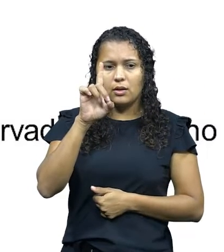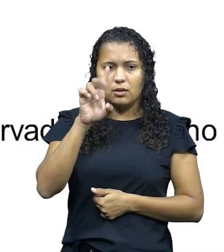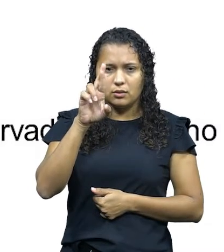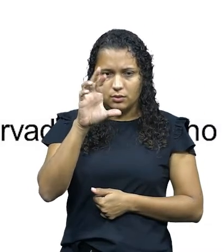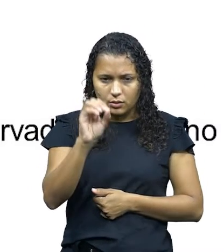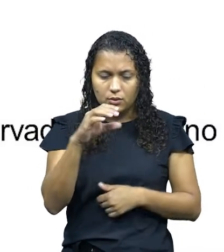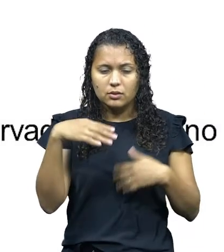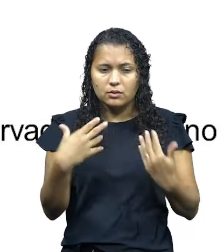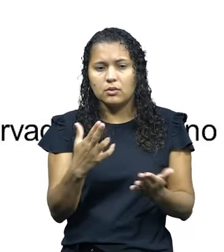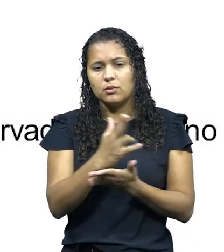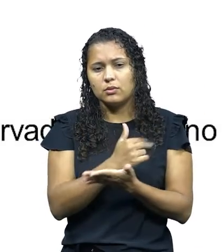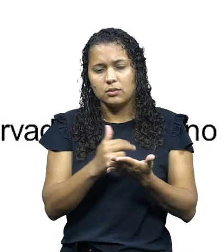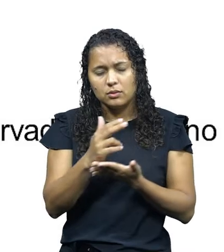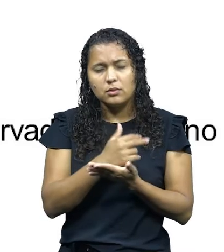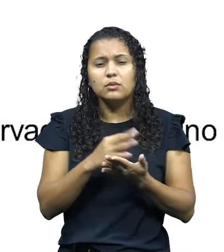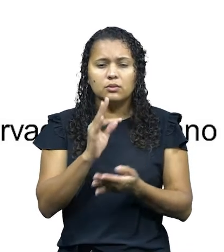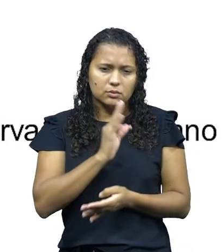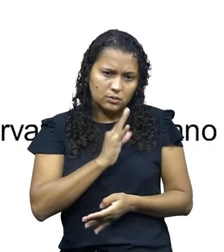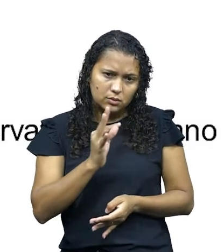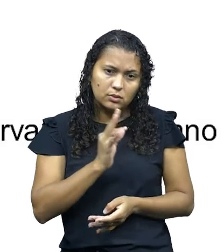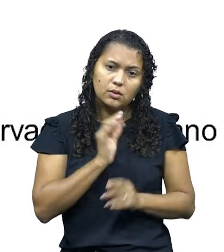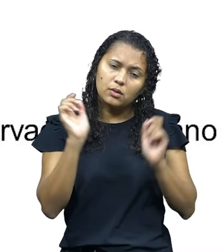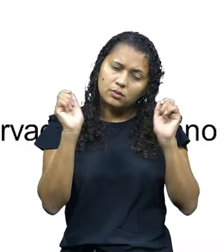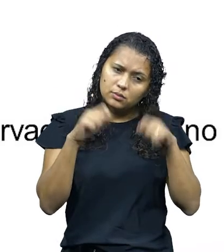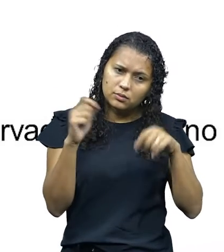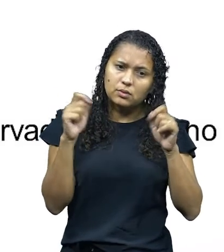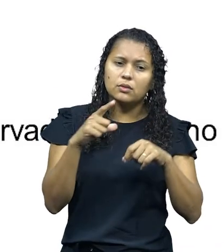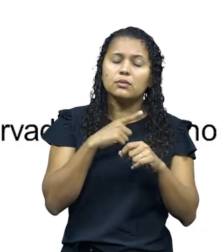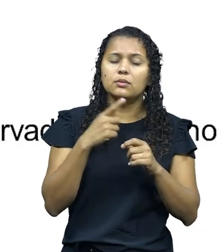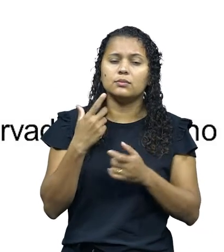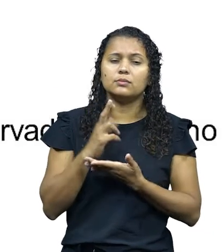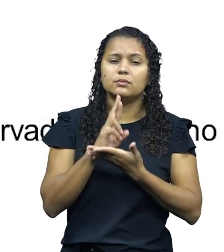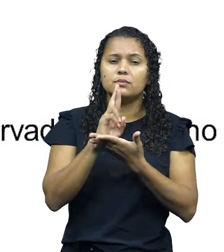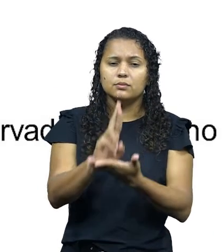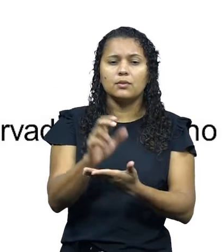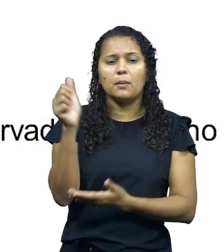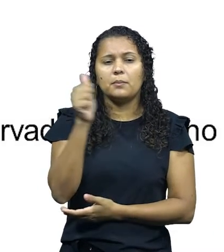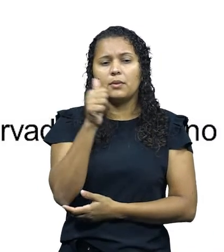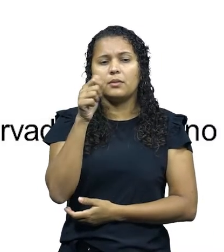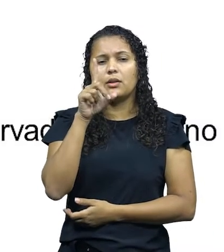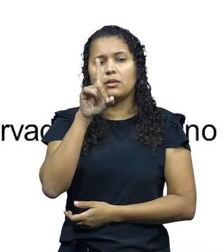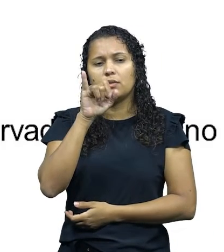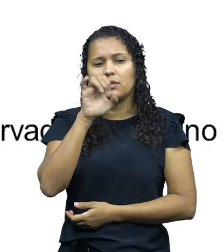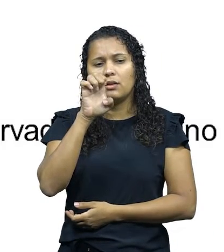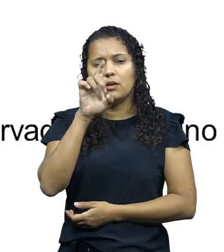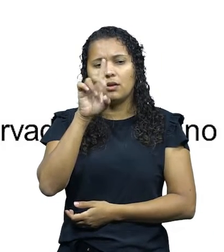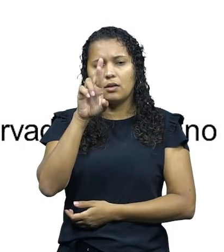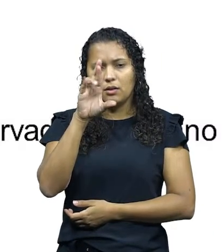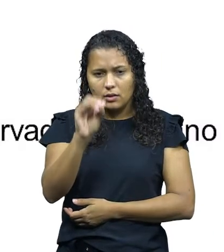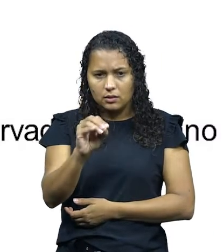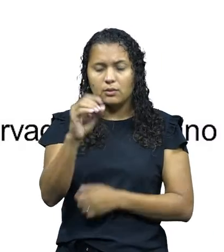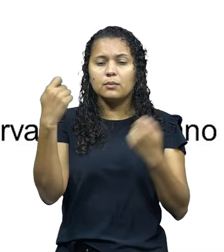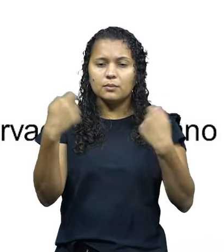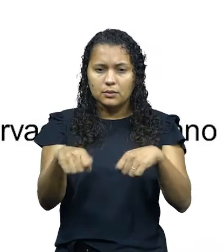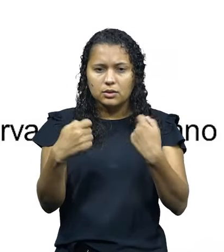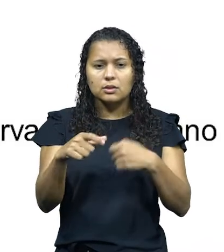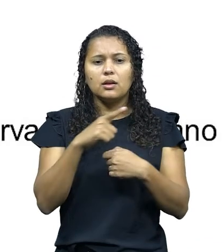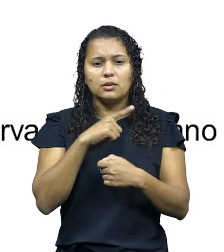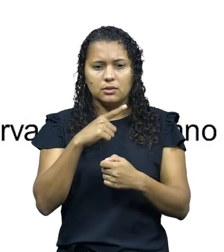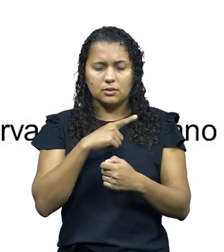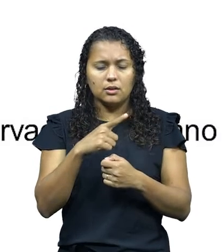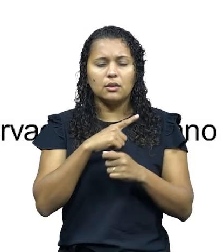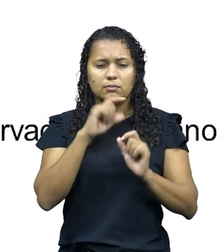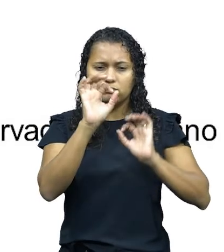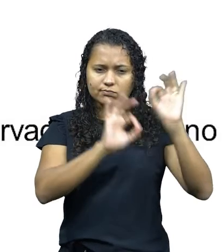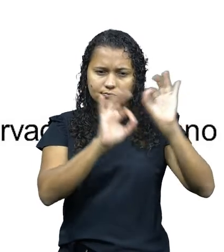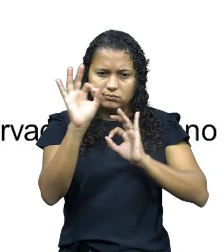interessa, o desenho técnico, quando o desenho técnico ele está representado em primeiro diedro, ele deve